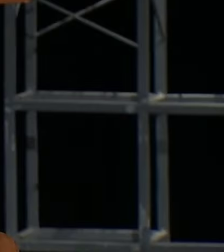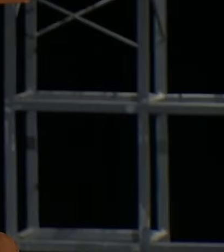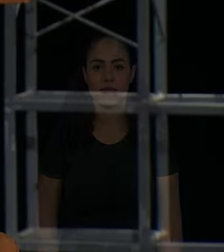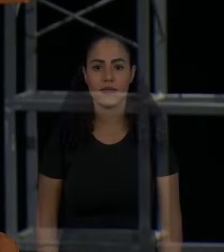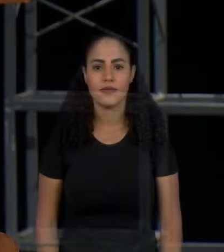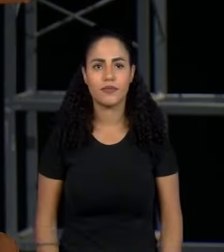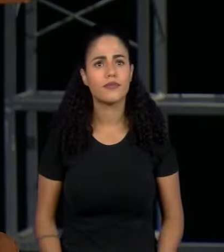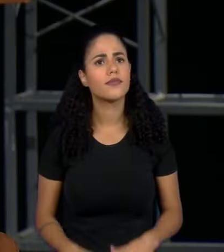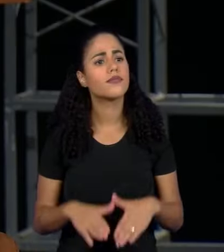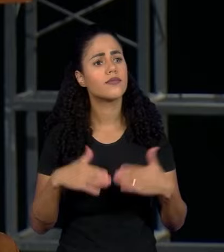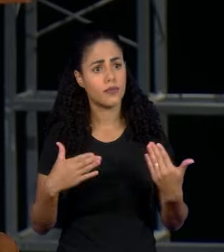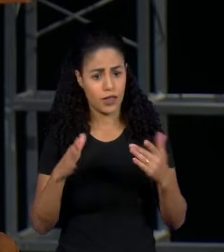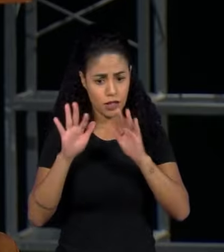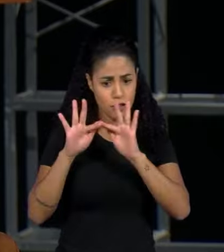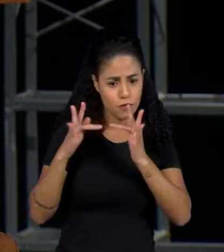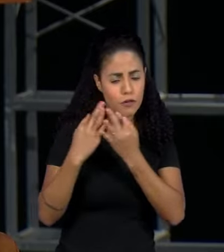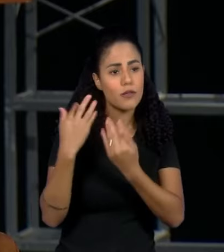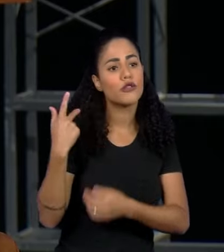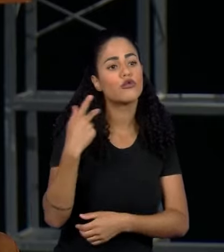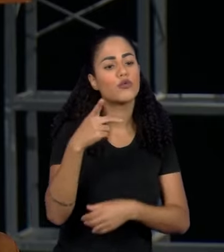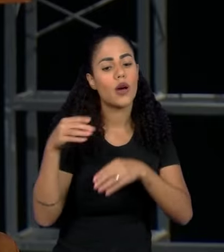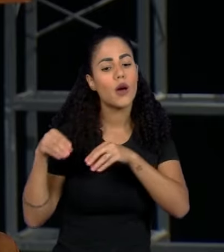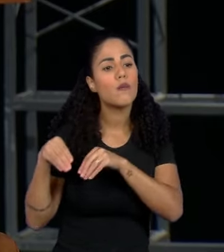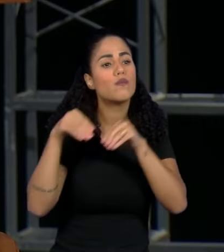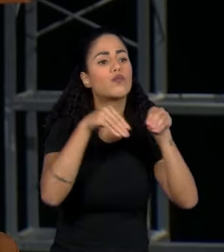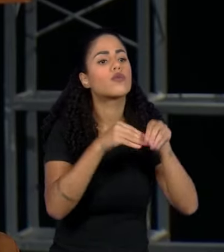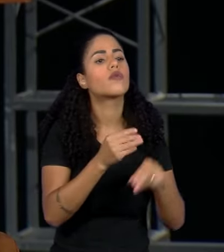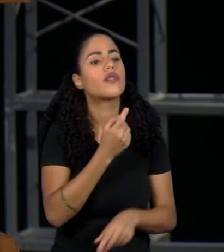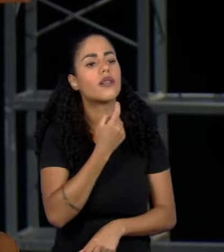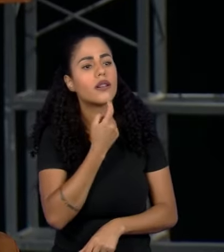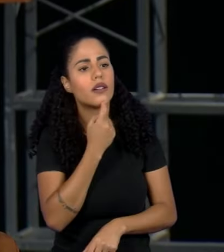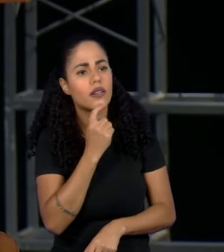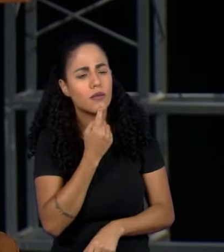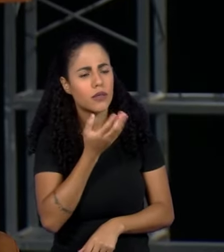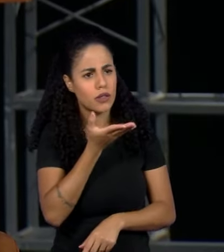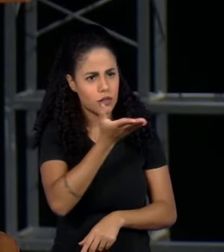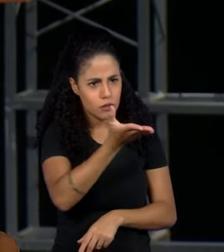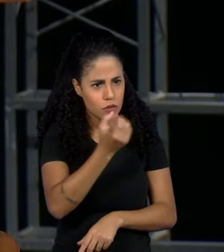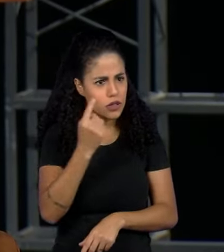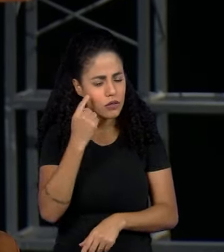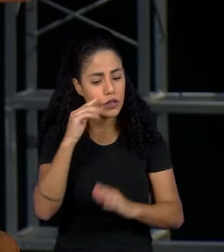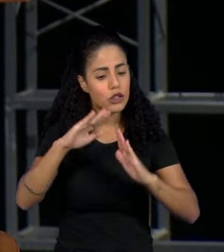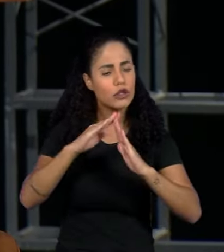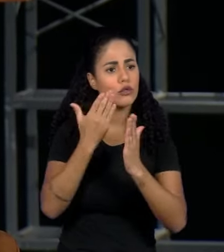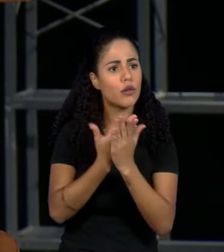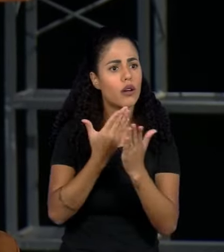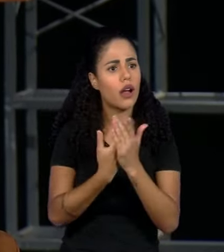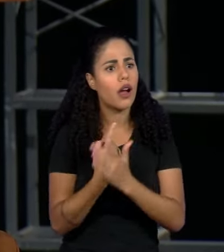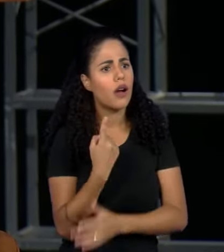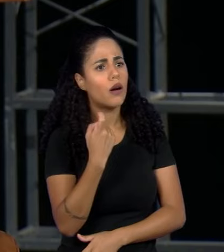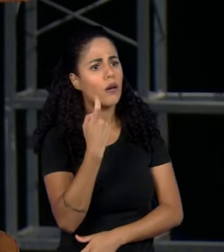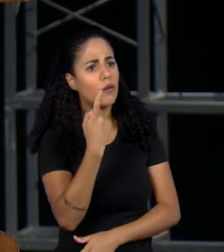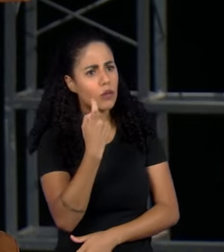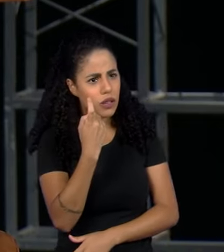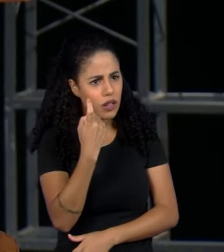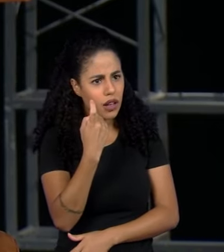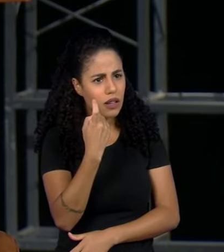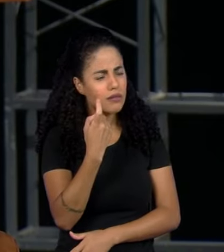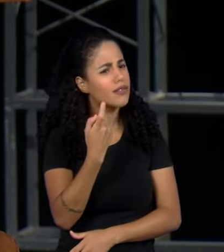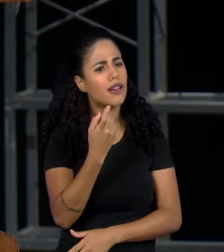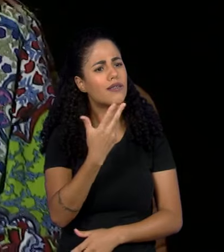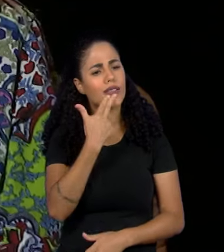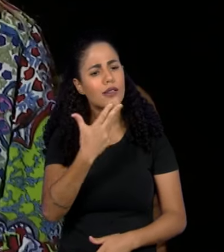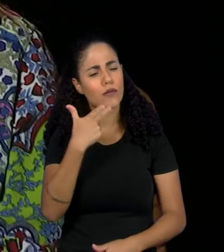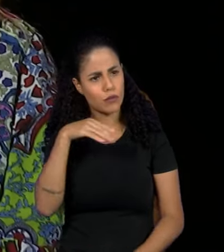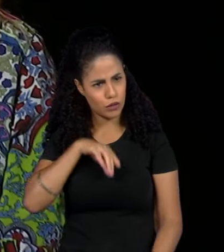Quando a tua família se mudou para Campinas, você foi estudar numa escola onde era a única que falava português.